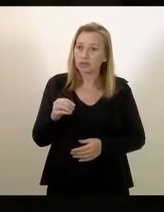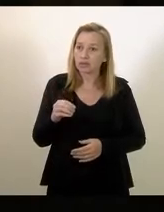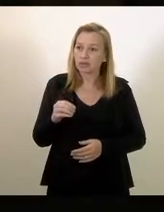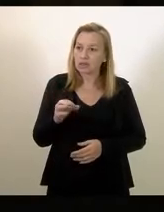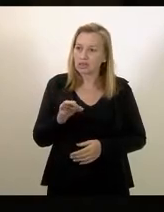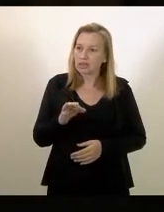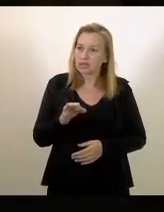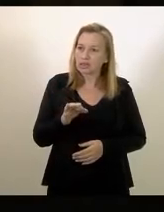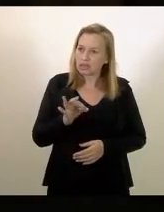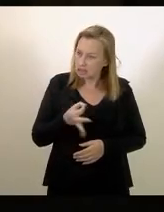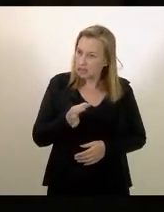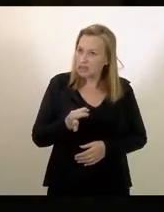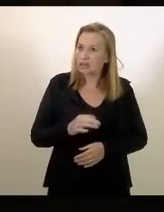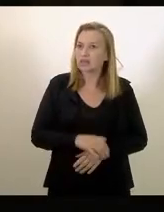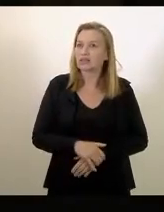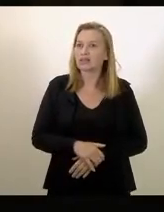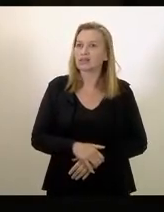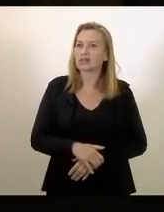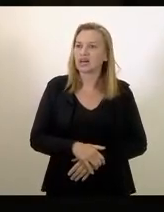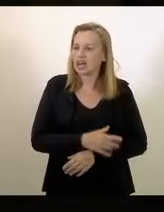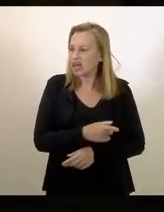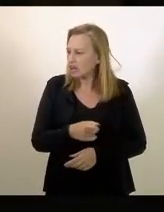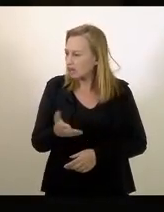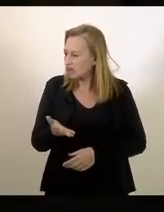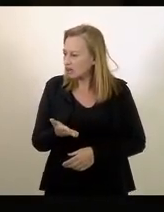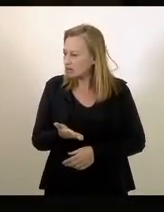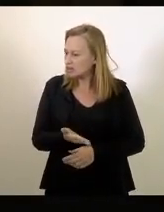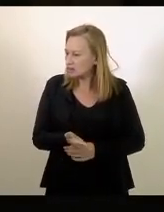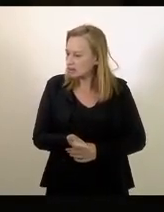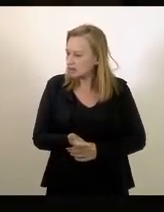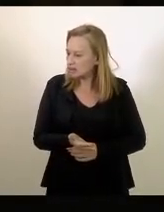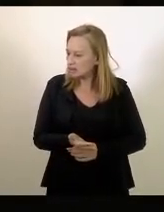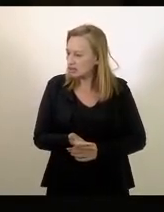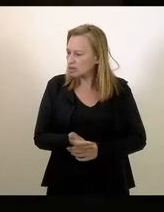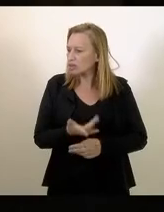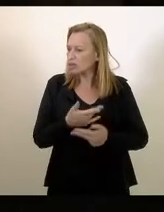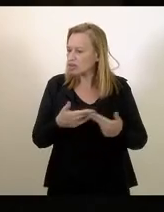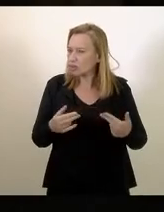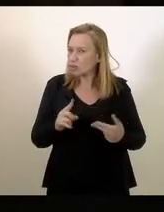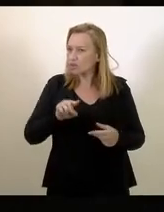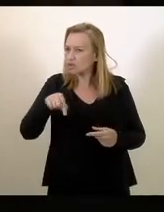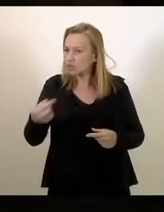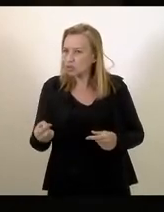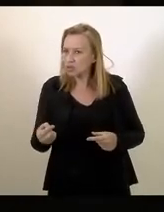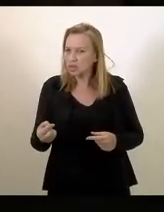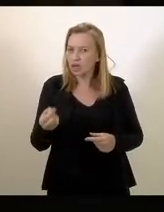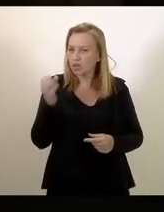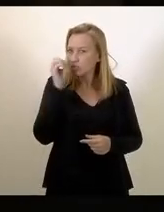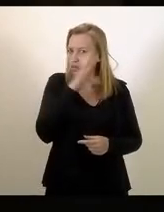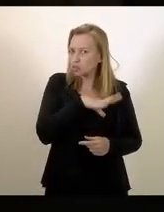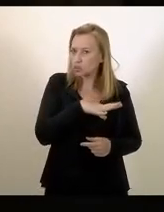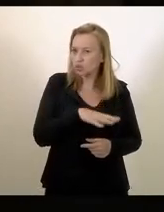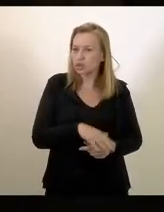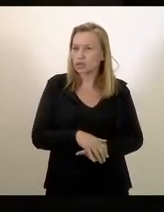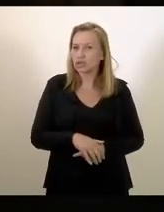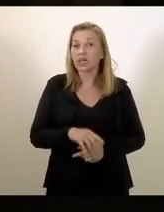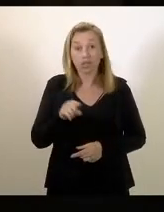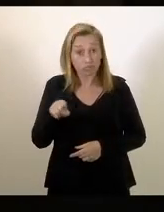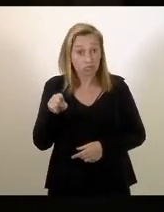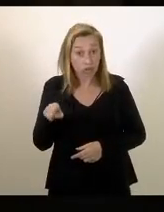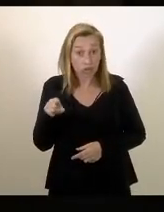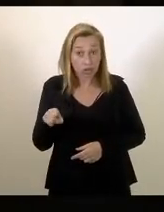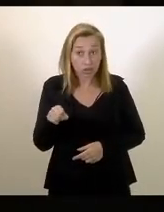propósito essas uma coisa atrás da outra absurda isto daí